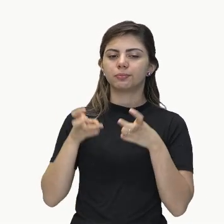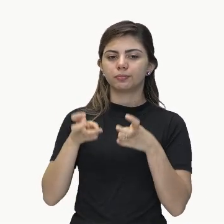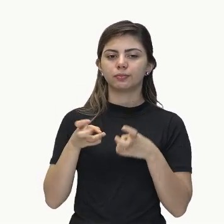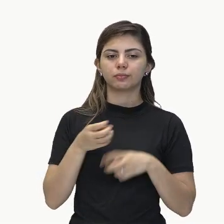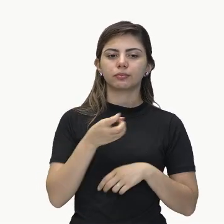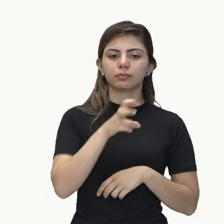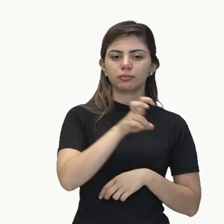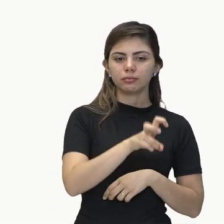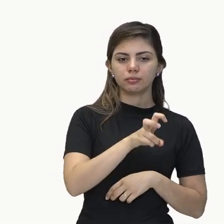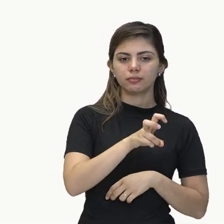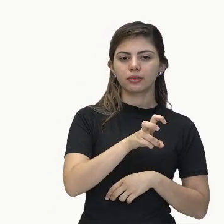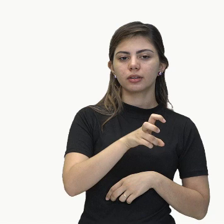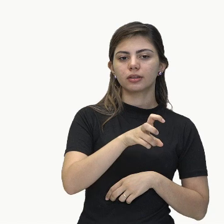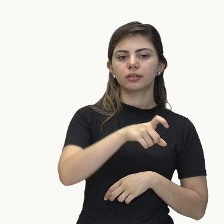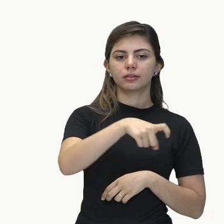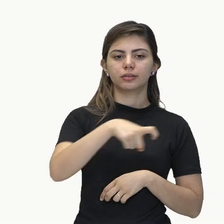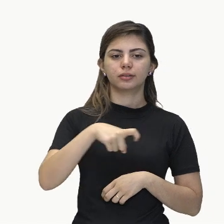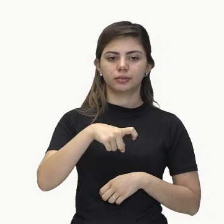5x